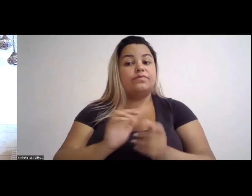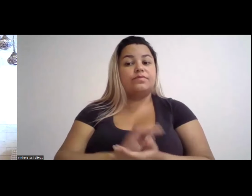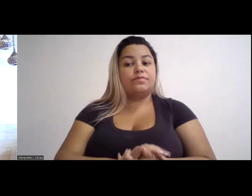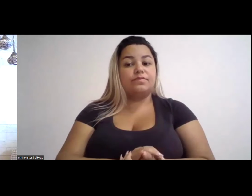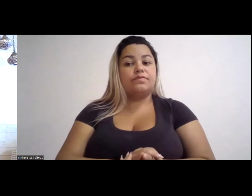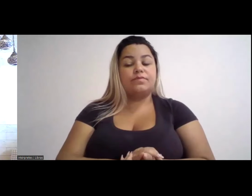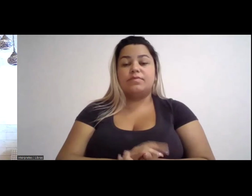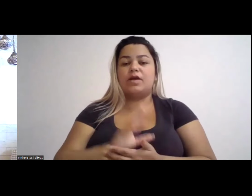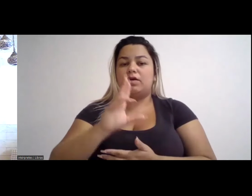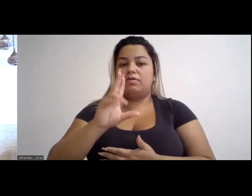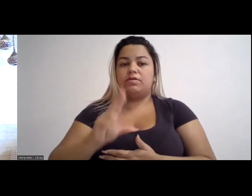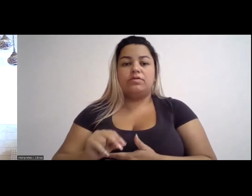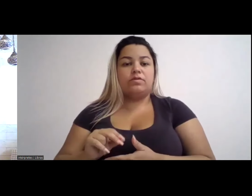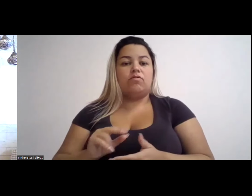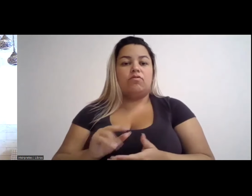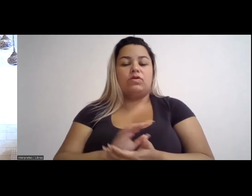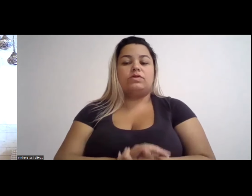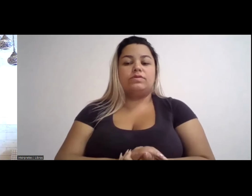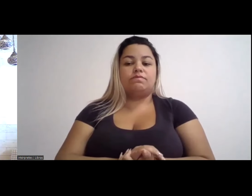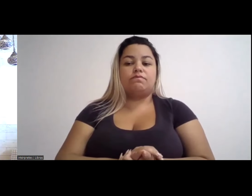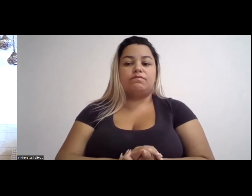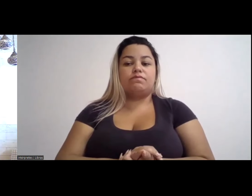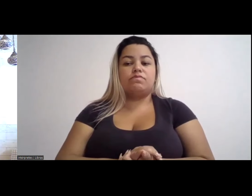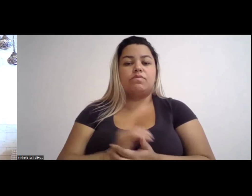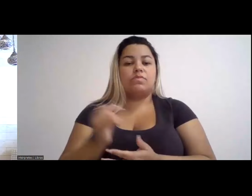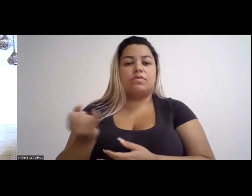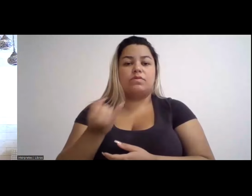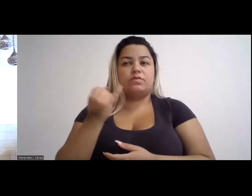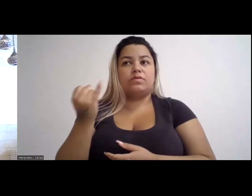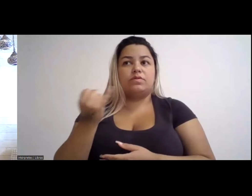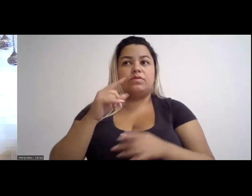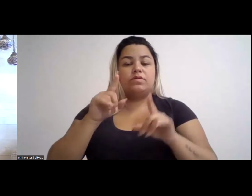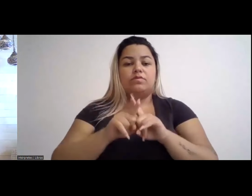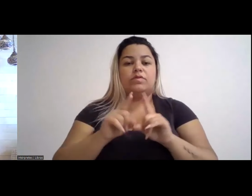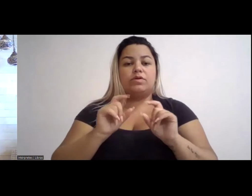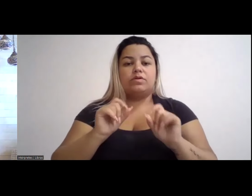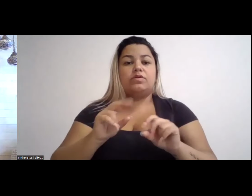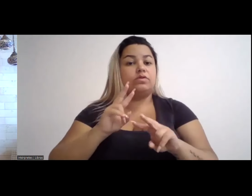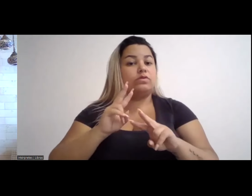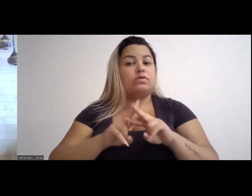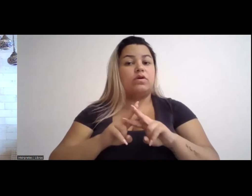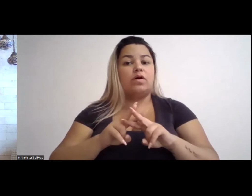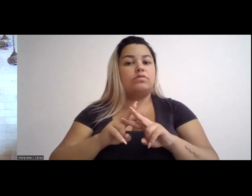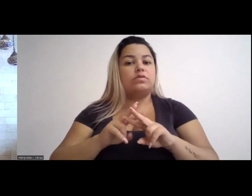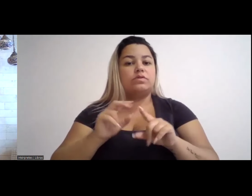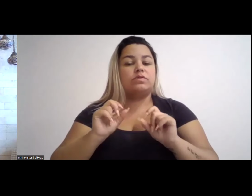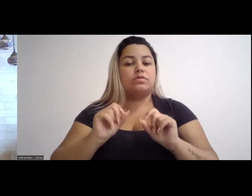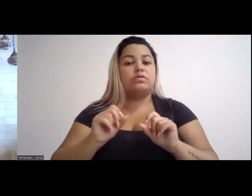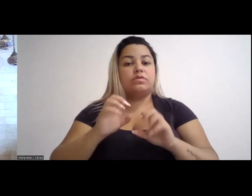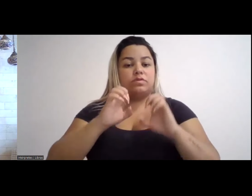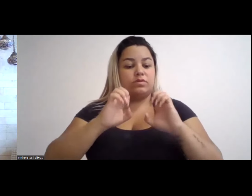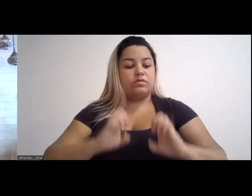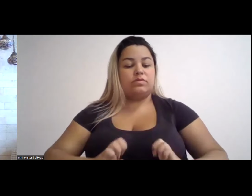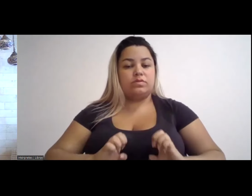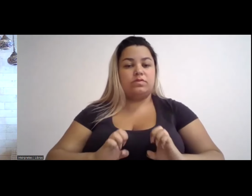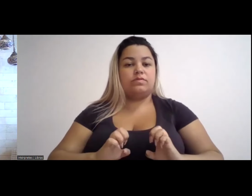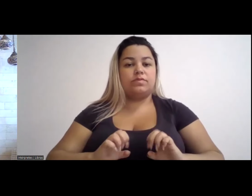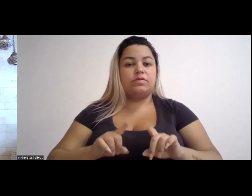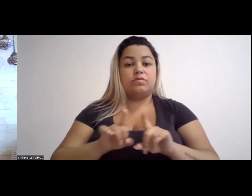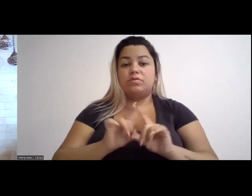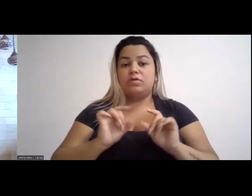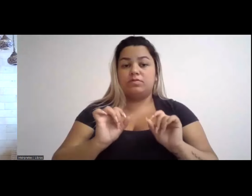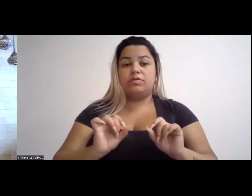Não passam de ferramentas, não é? E, portanto, não devem aprisionar nossas éticas, tampouco nossas estéticas, né? Acho que